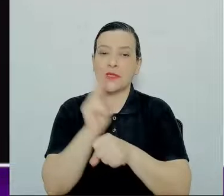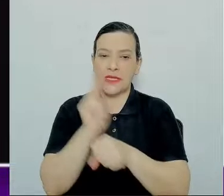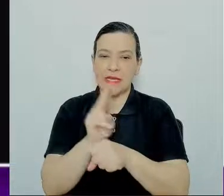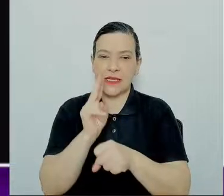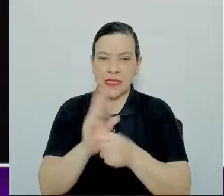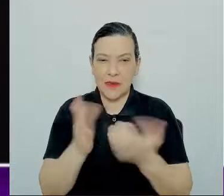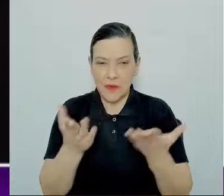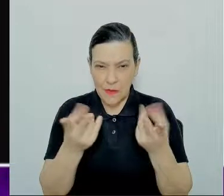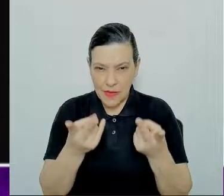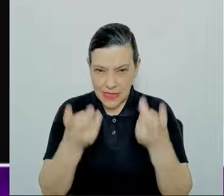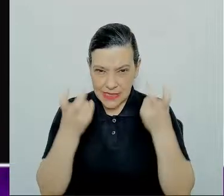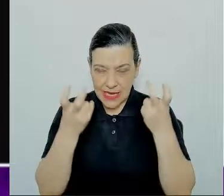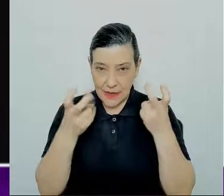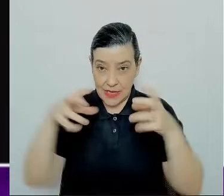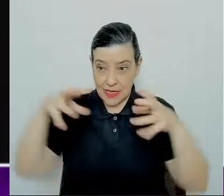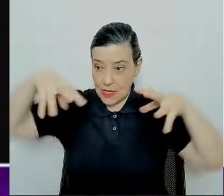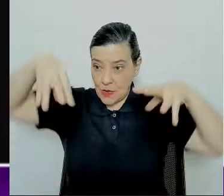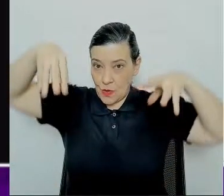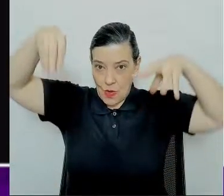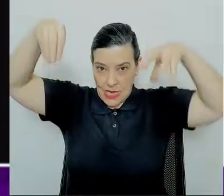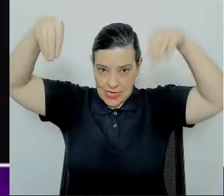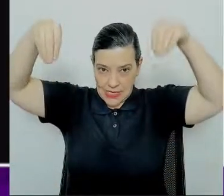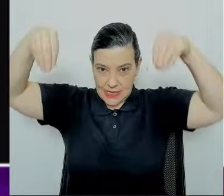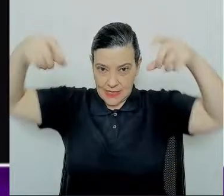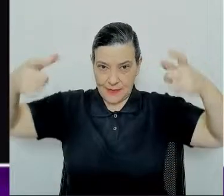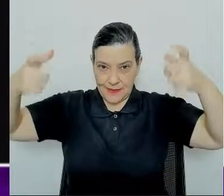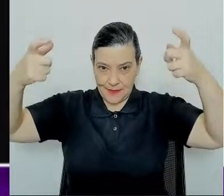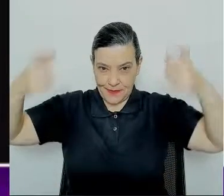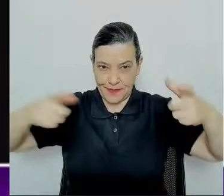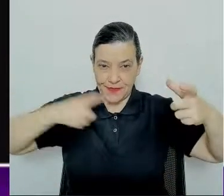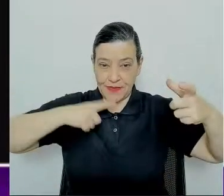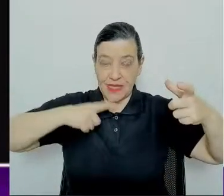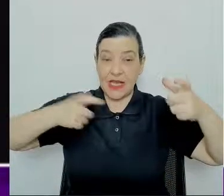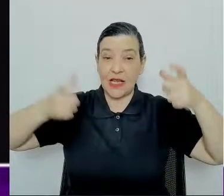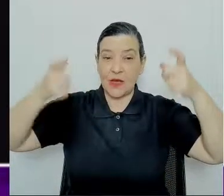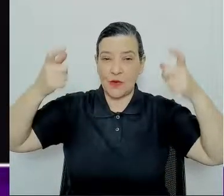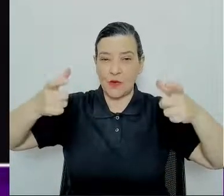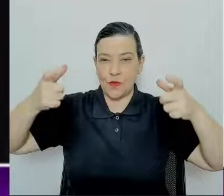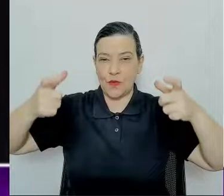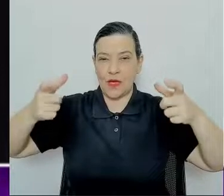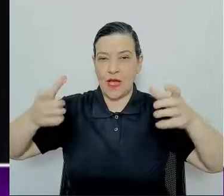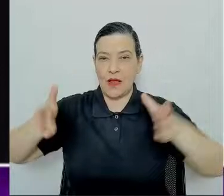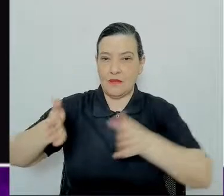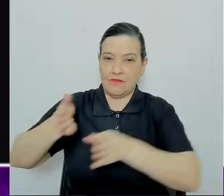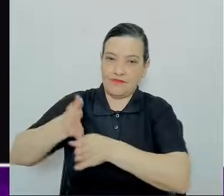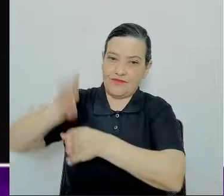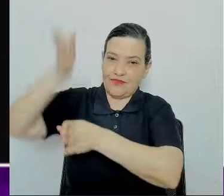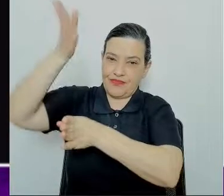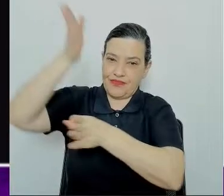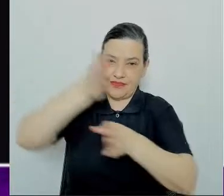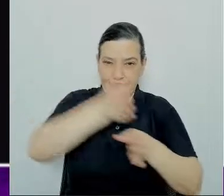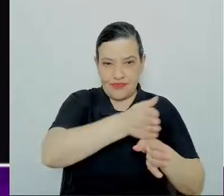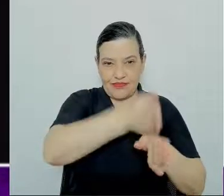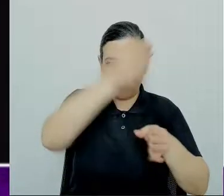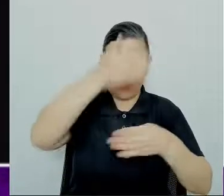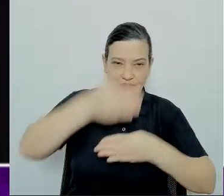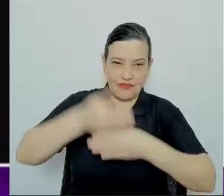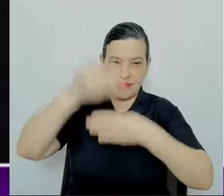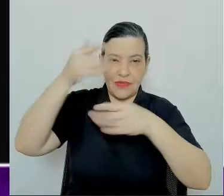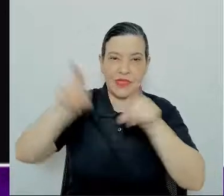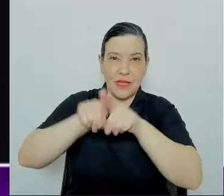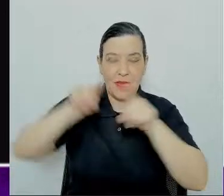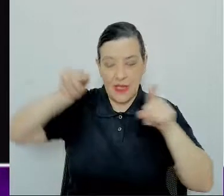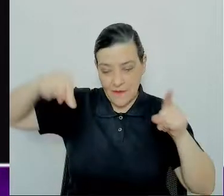que um castelo, ele vai ter um fosso, altos muros, né? A gente tem ali uma ponte